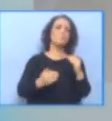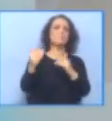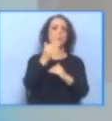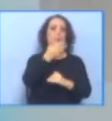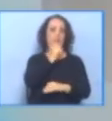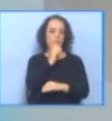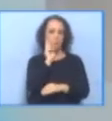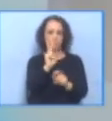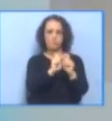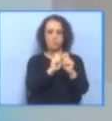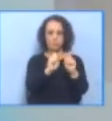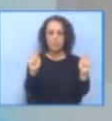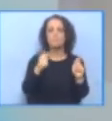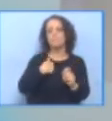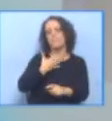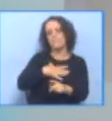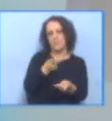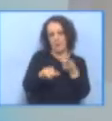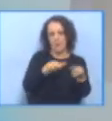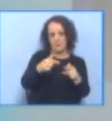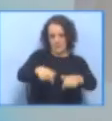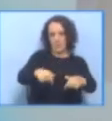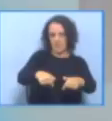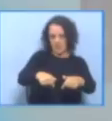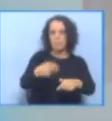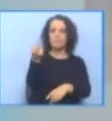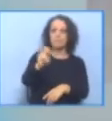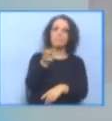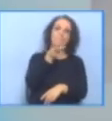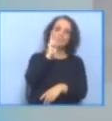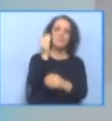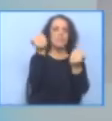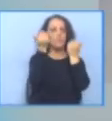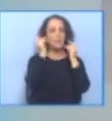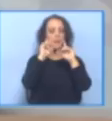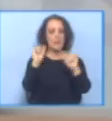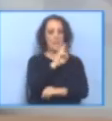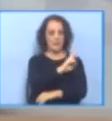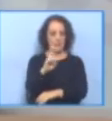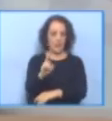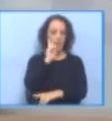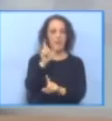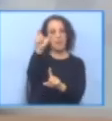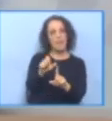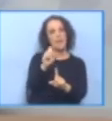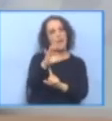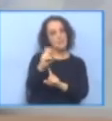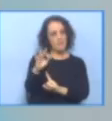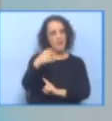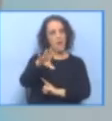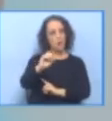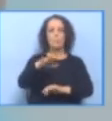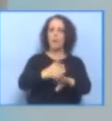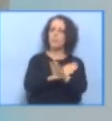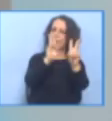com proximidade e que queremos também analisar hoje aqui com a presença da diretora de Informação da Renascença, Graça Franco. Mas para já ficam